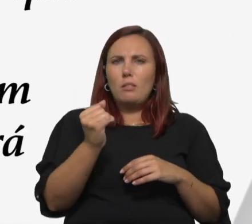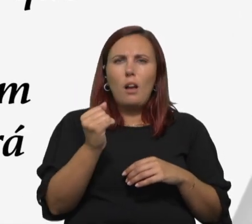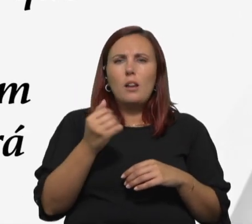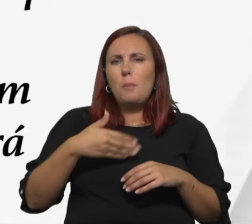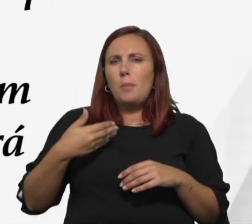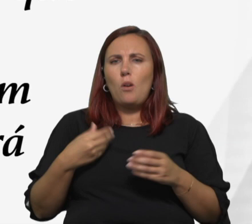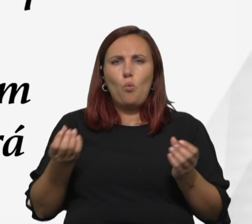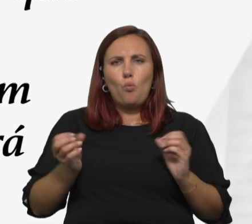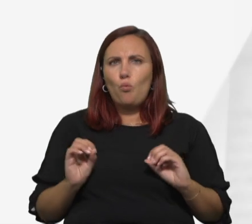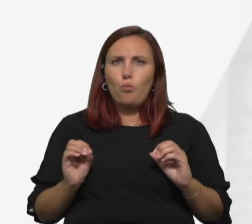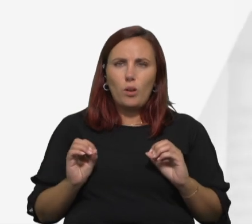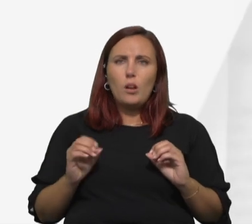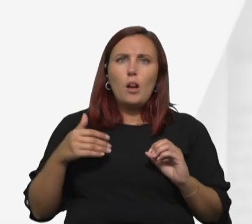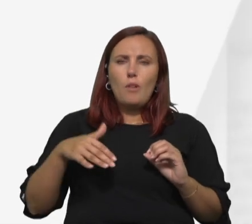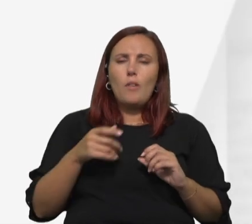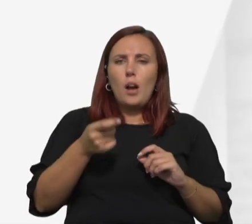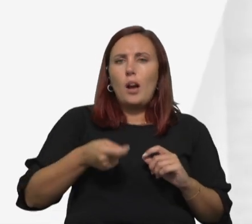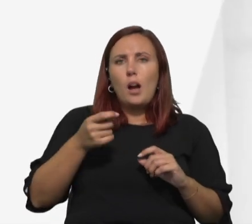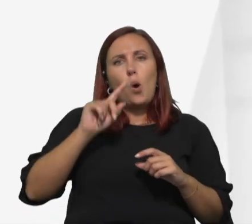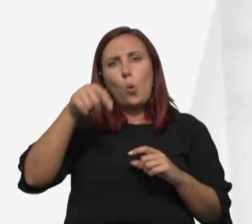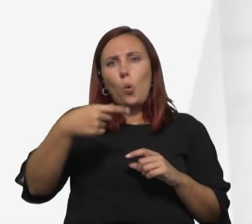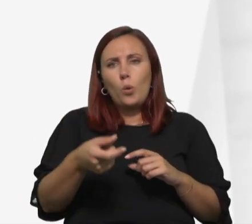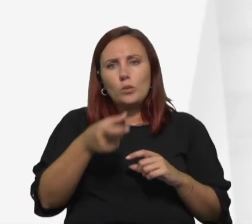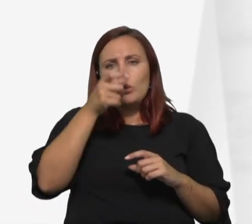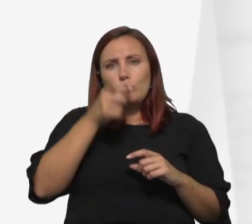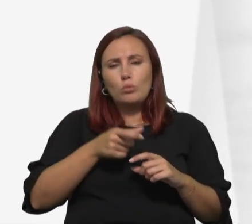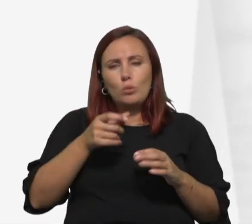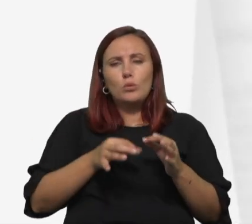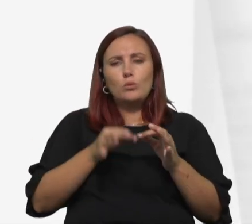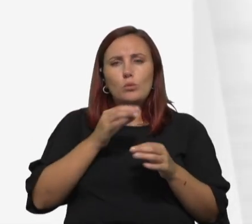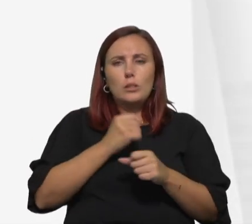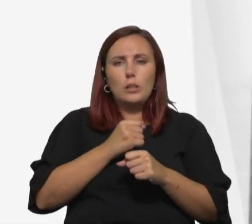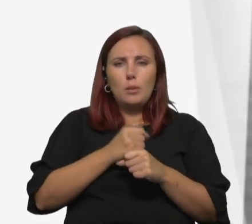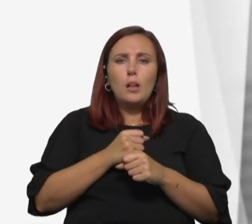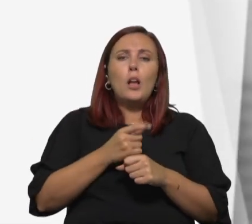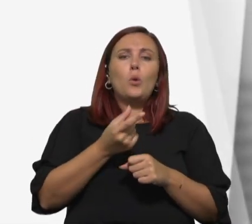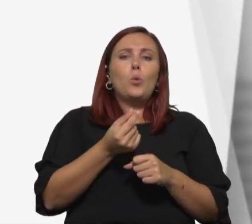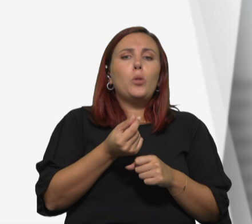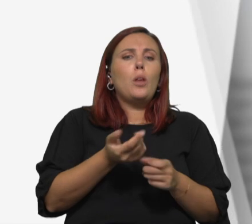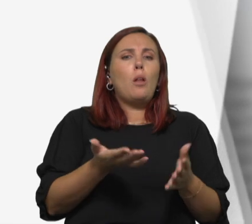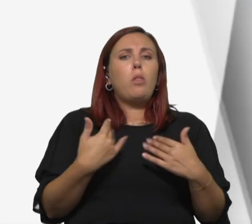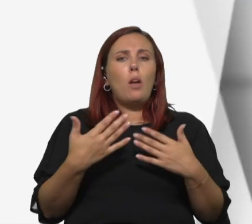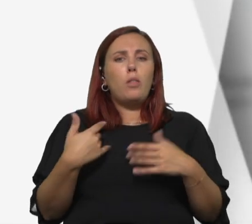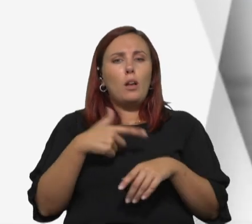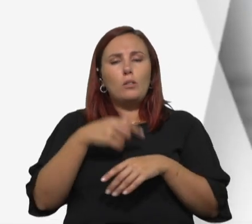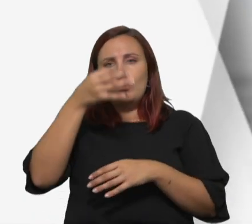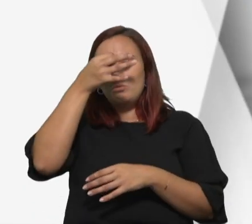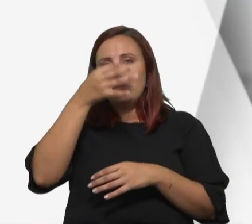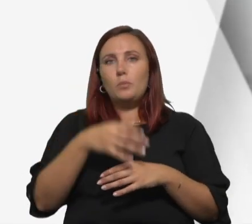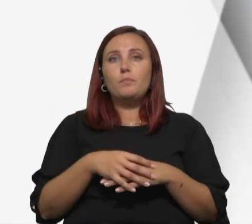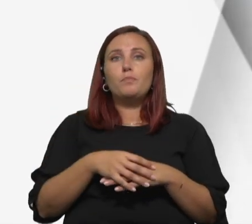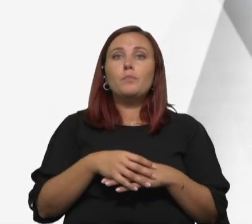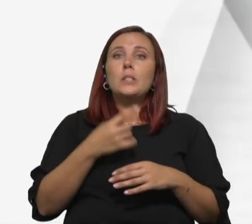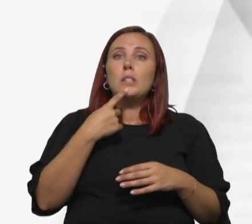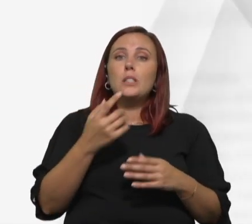esses malvados e arrendará a vinha a outros vinhateiros que lhe entreguem os frutos a seu tempo.